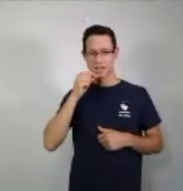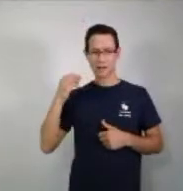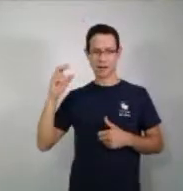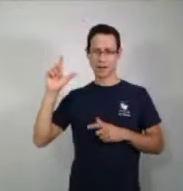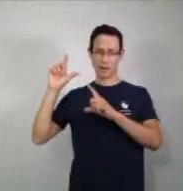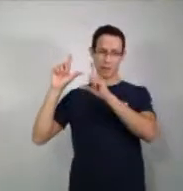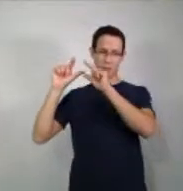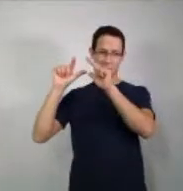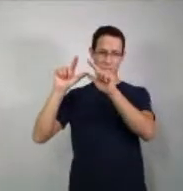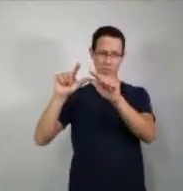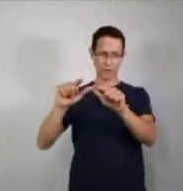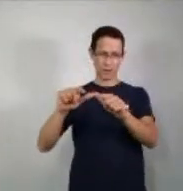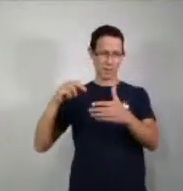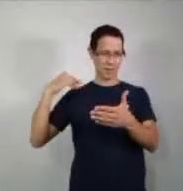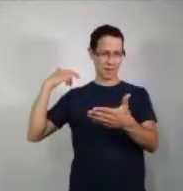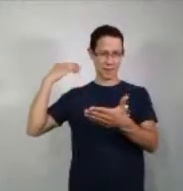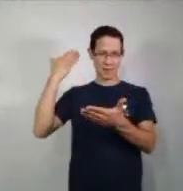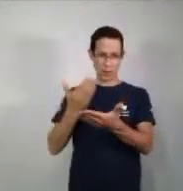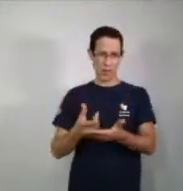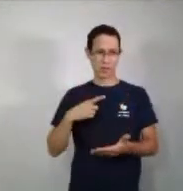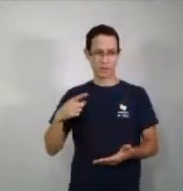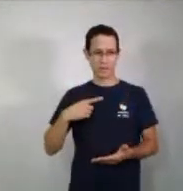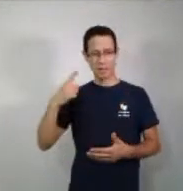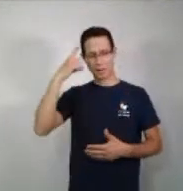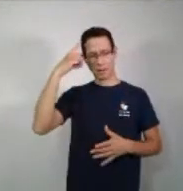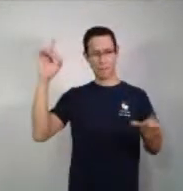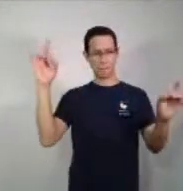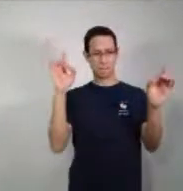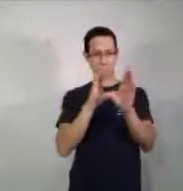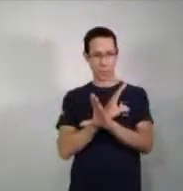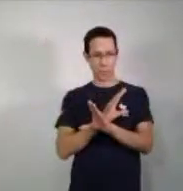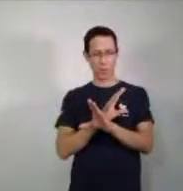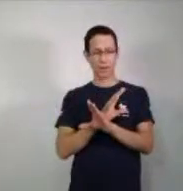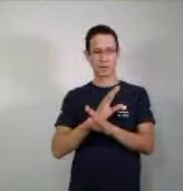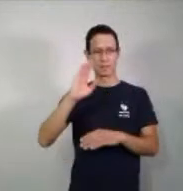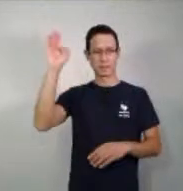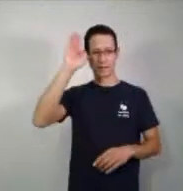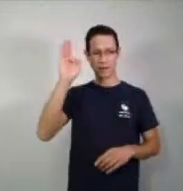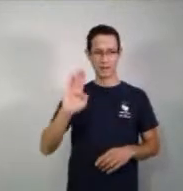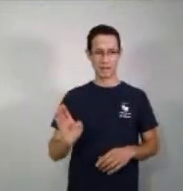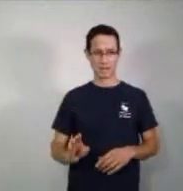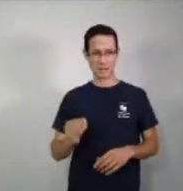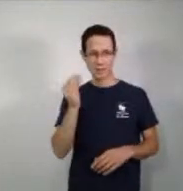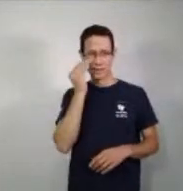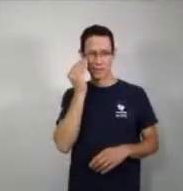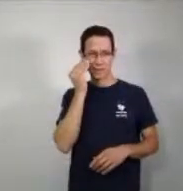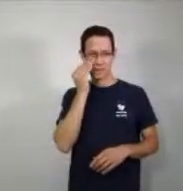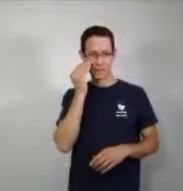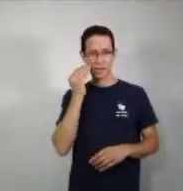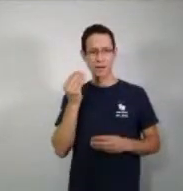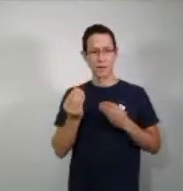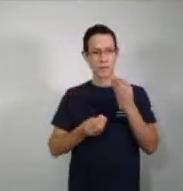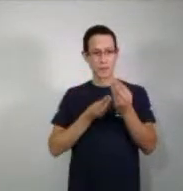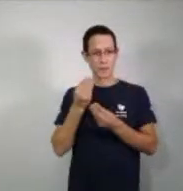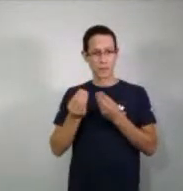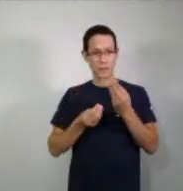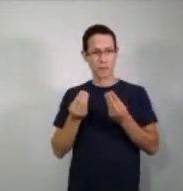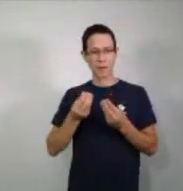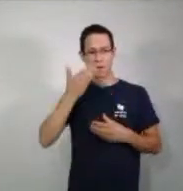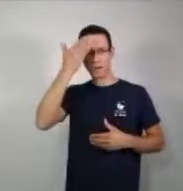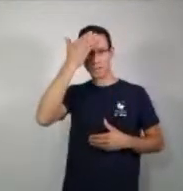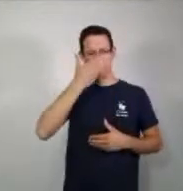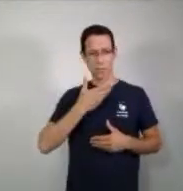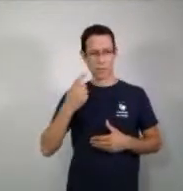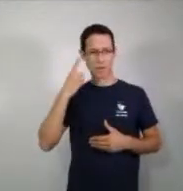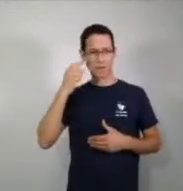ainda hoje, que já chega com uma ideia pronta sobre o Brasil, e aí procuram, na verdade, somente comprovar a ideia que